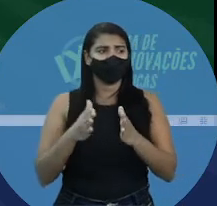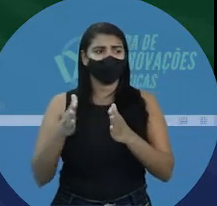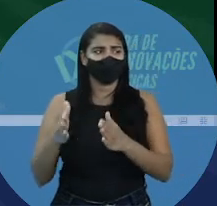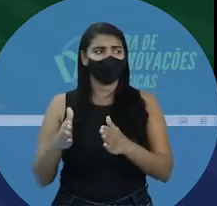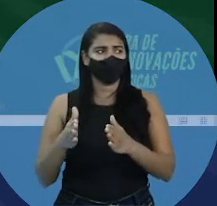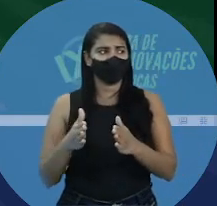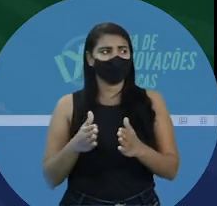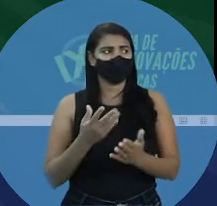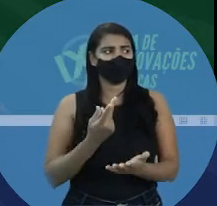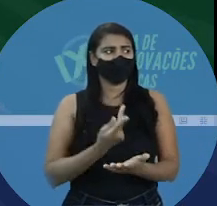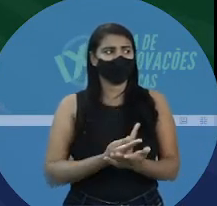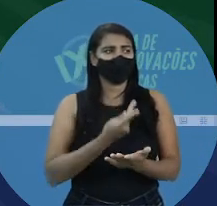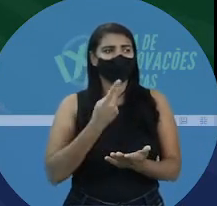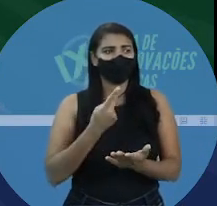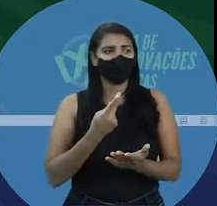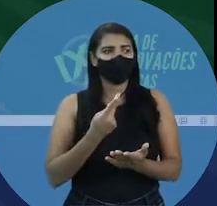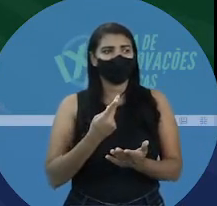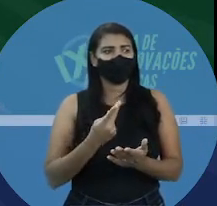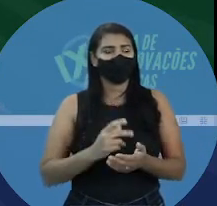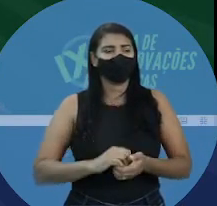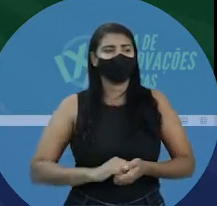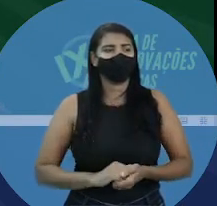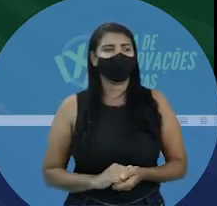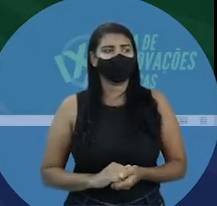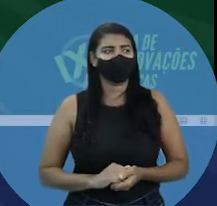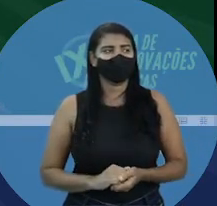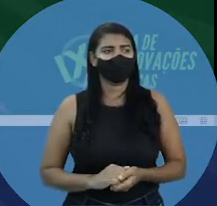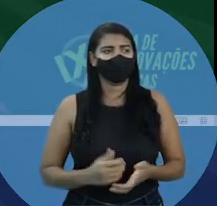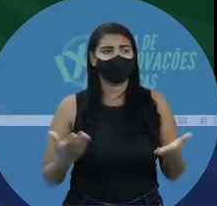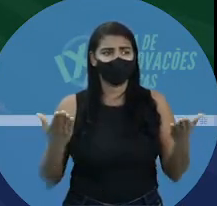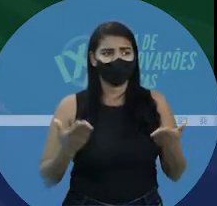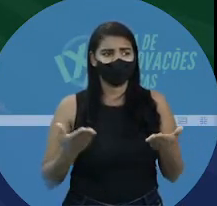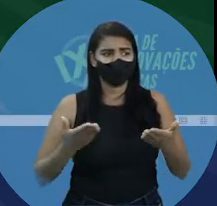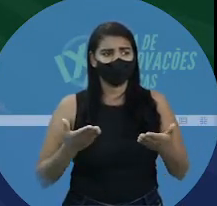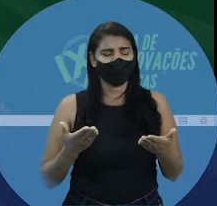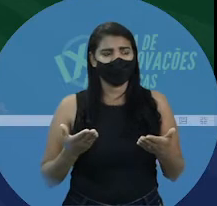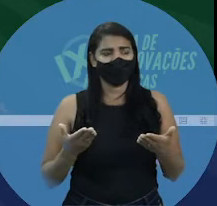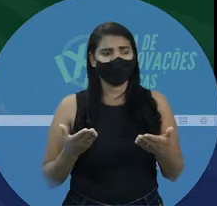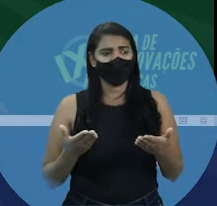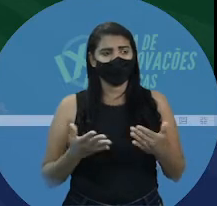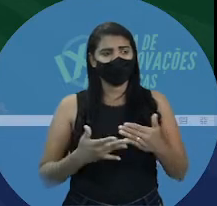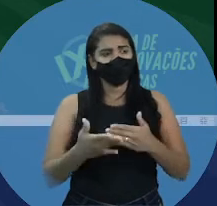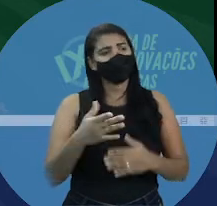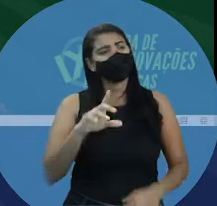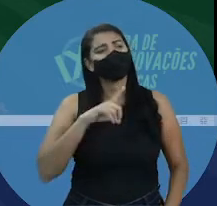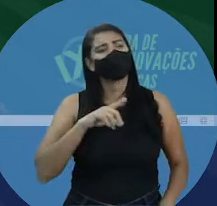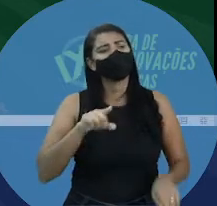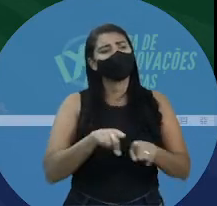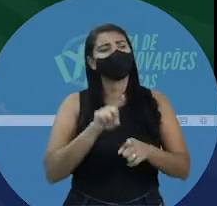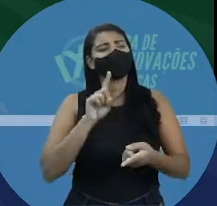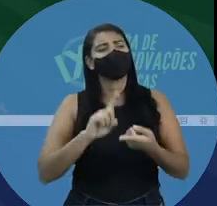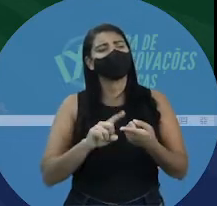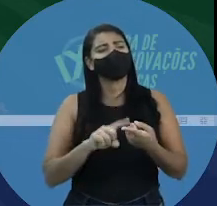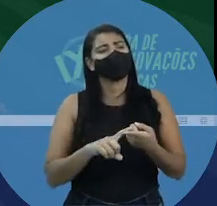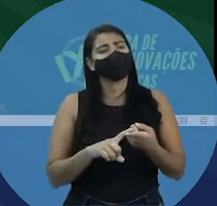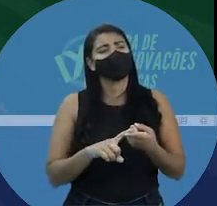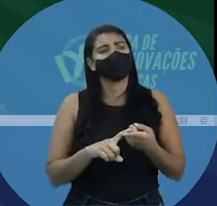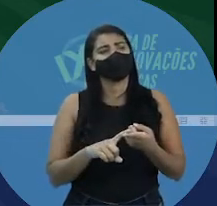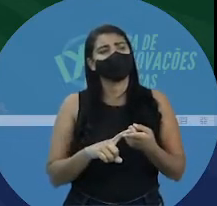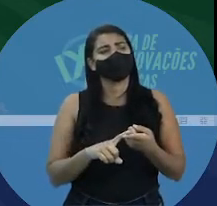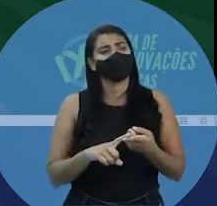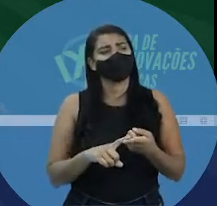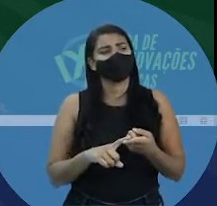ocorreu a aula expositiva dialogada. Nesse momento, houve o